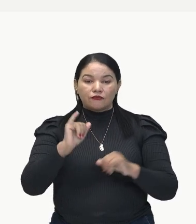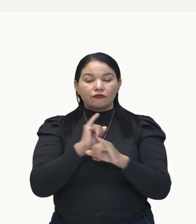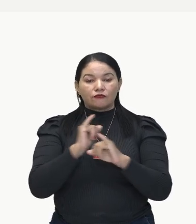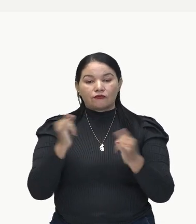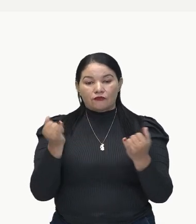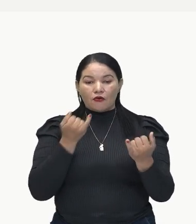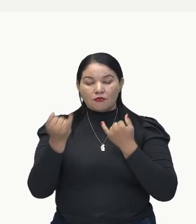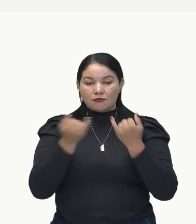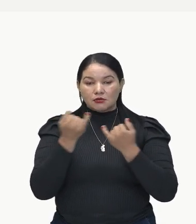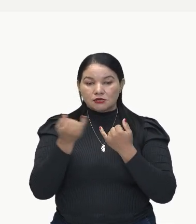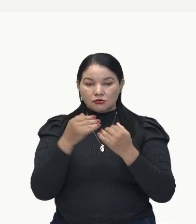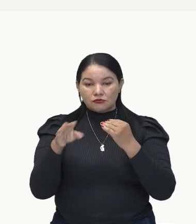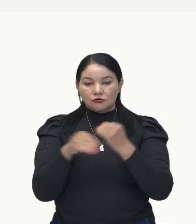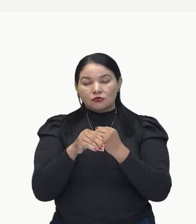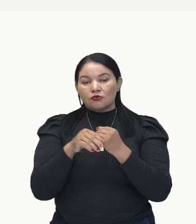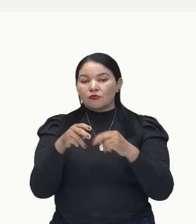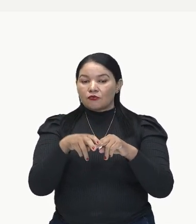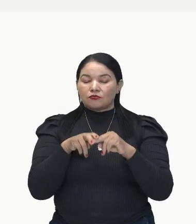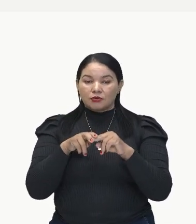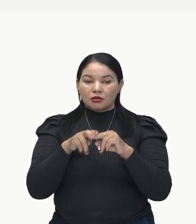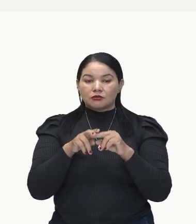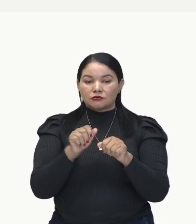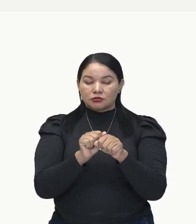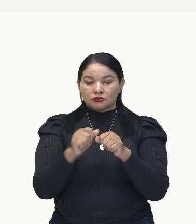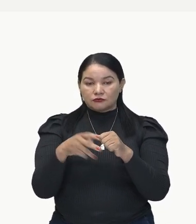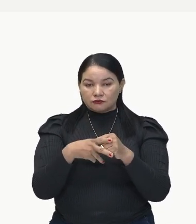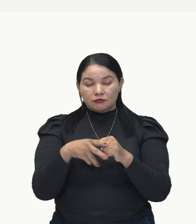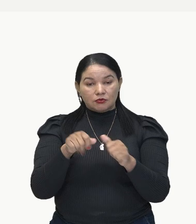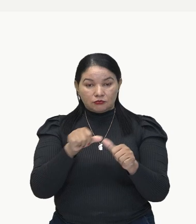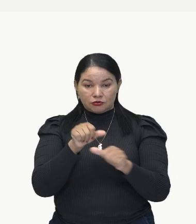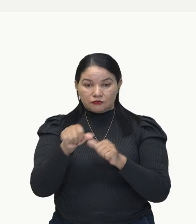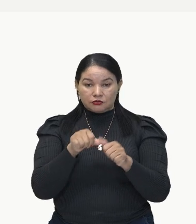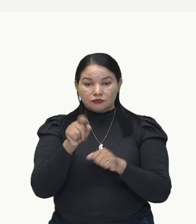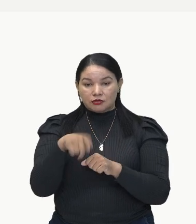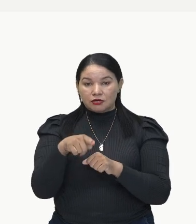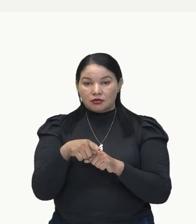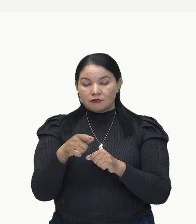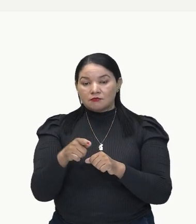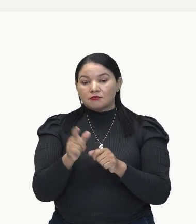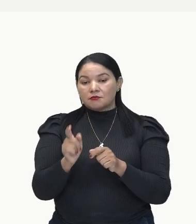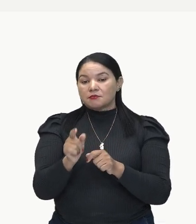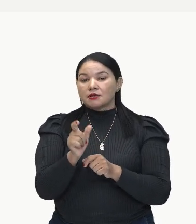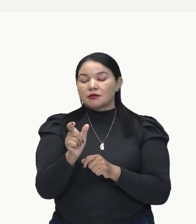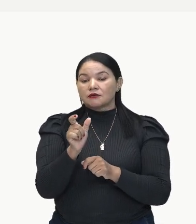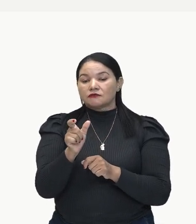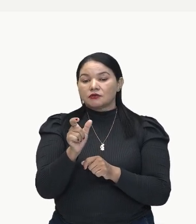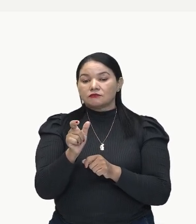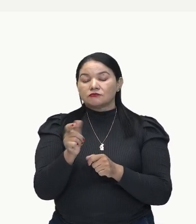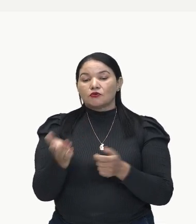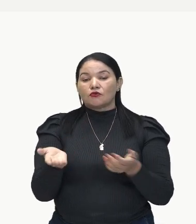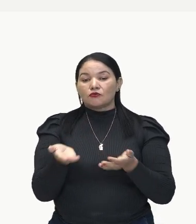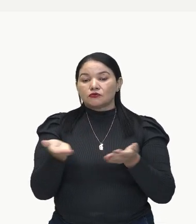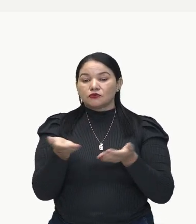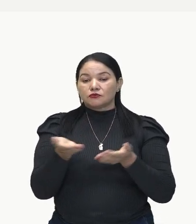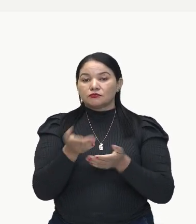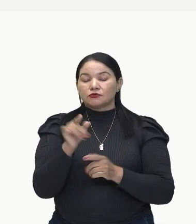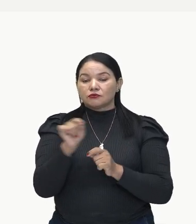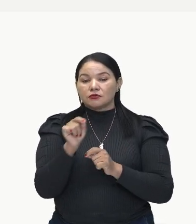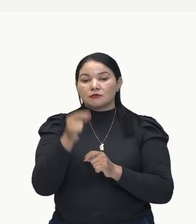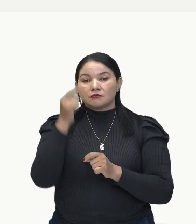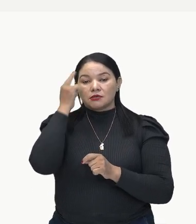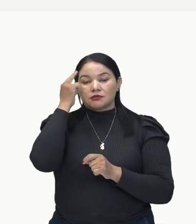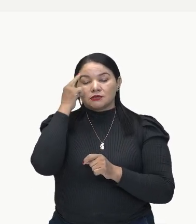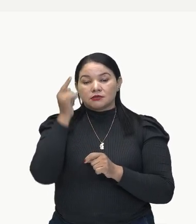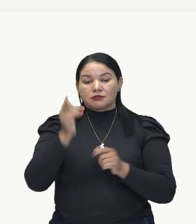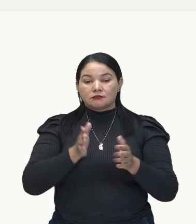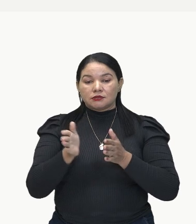por intermédio do meu advérbio, que é o meu modificador, que é hoje. Pensei em hoje, pensei em tempo, pensei